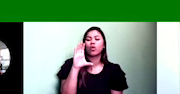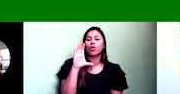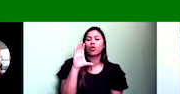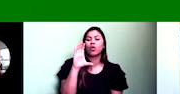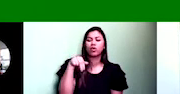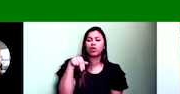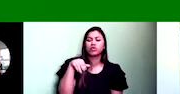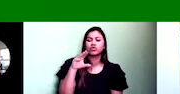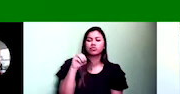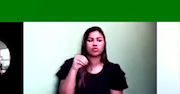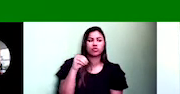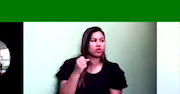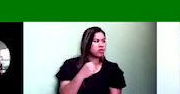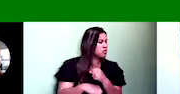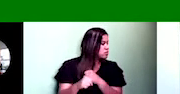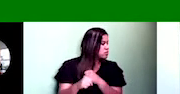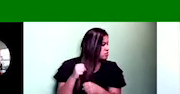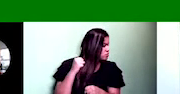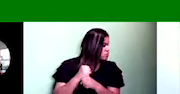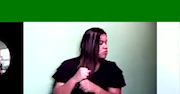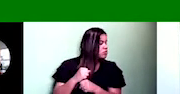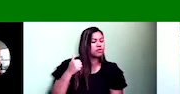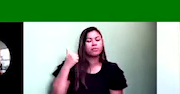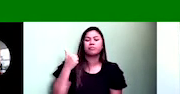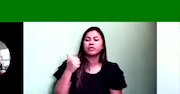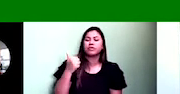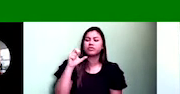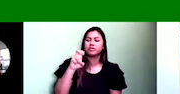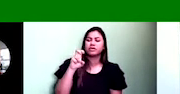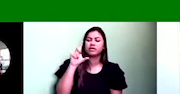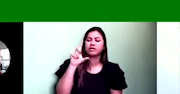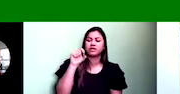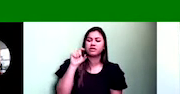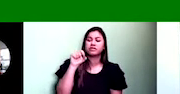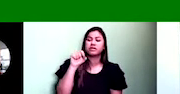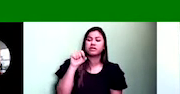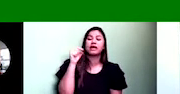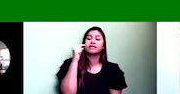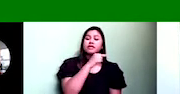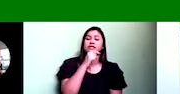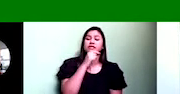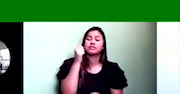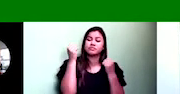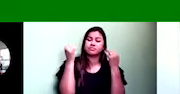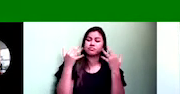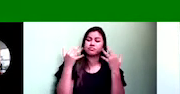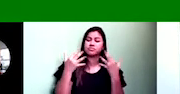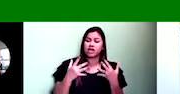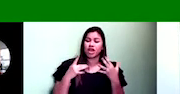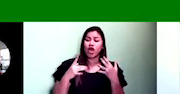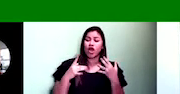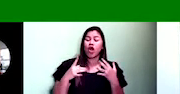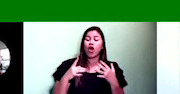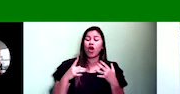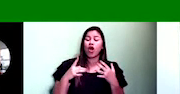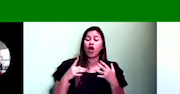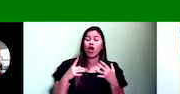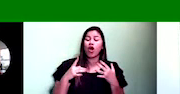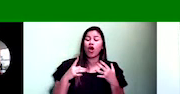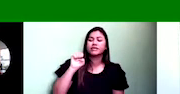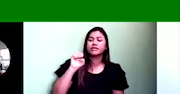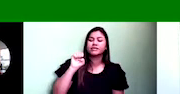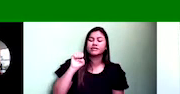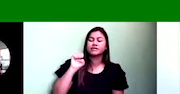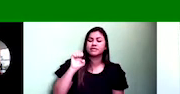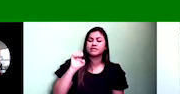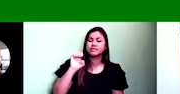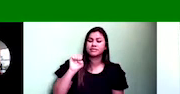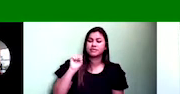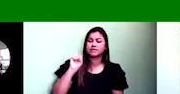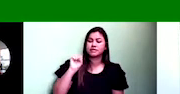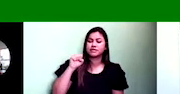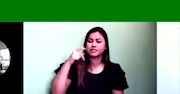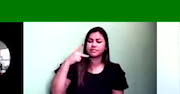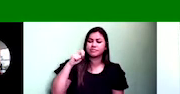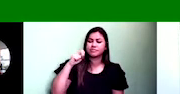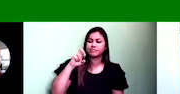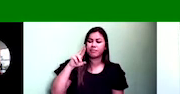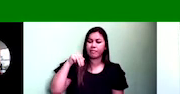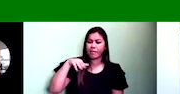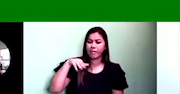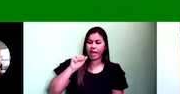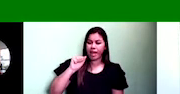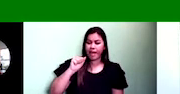seu livro, ele relata que o sêmen, o esperma do rei Minos, filho de Zeus,